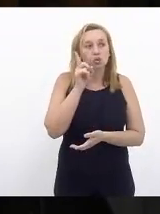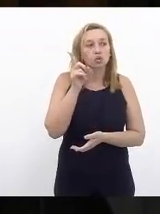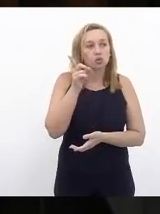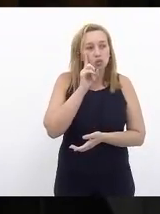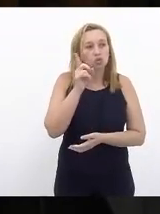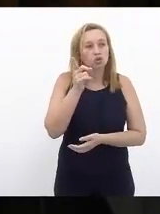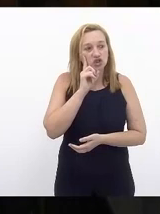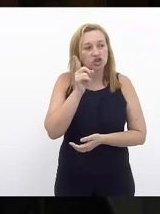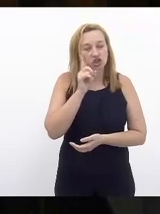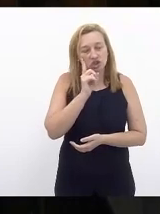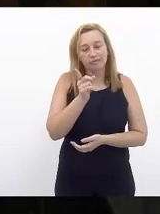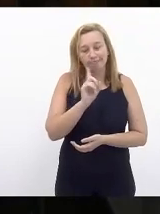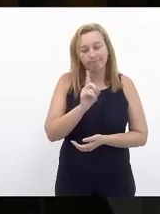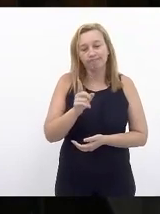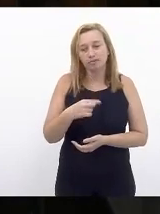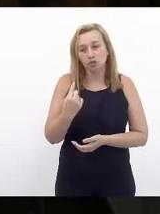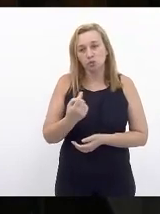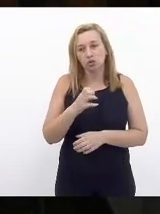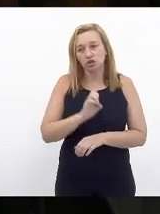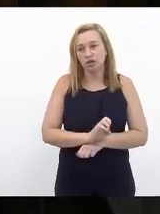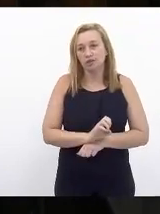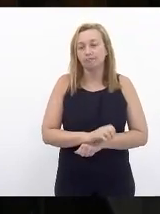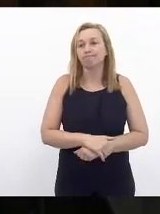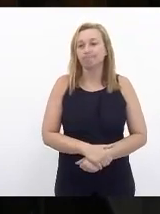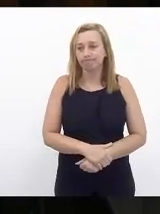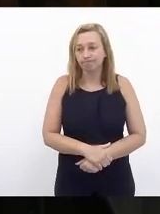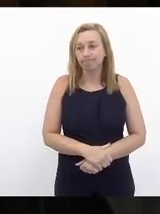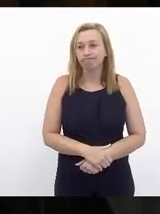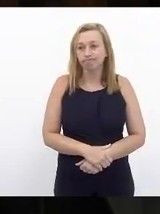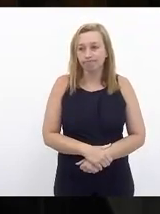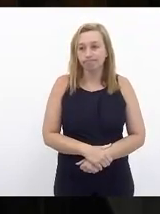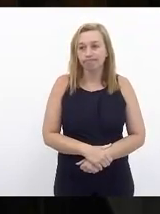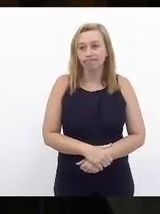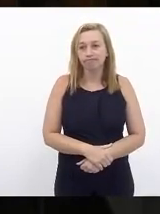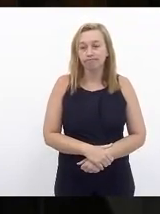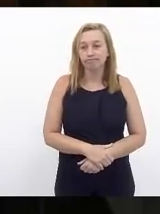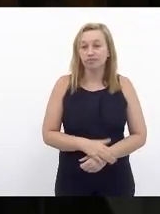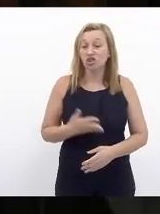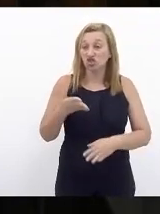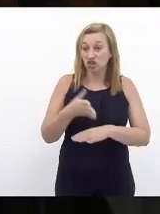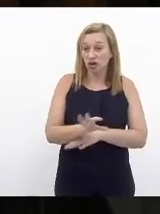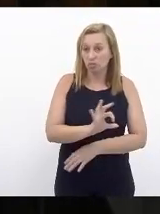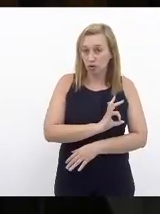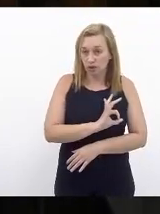santo dia em nosso estado. Após a chegada da polícia,